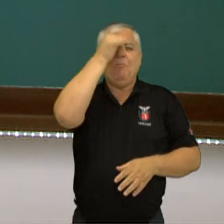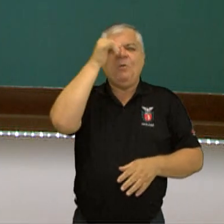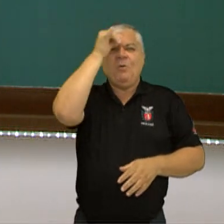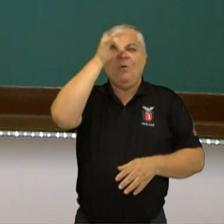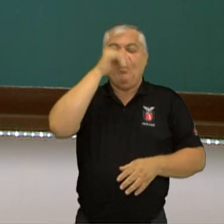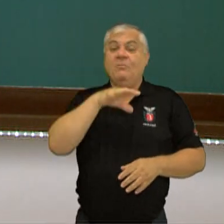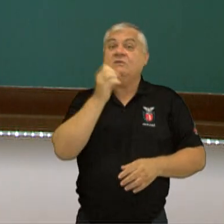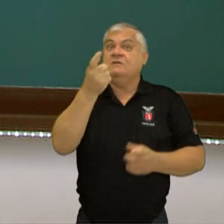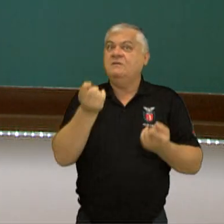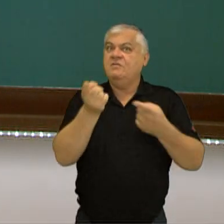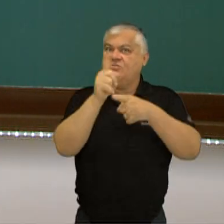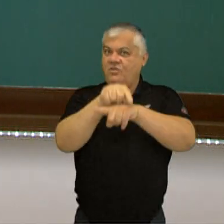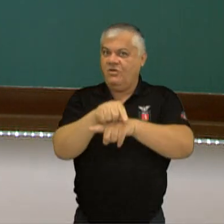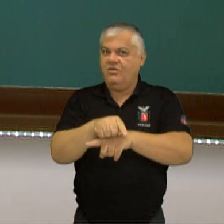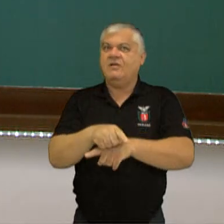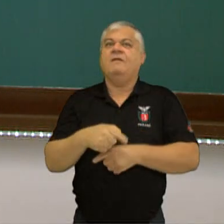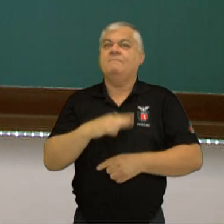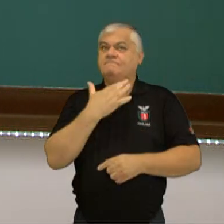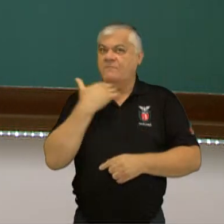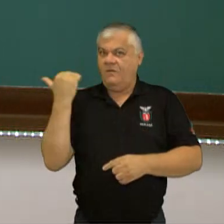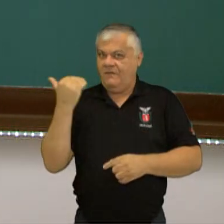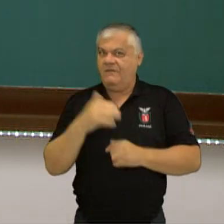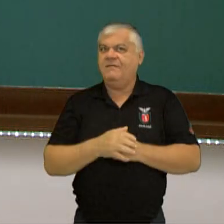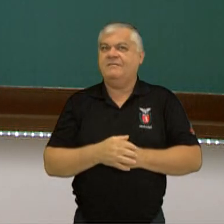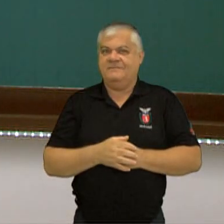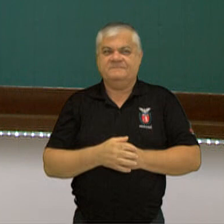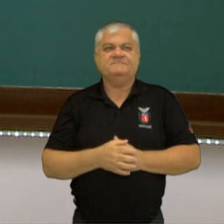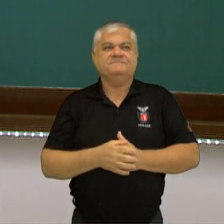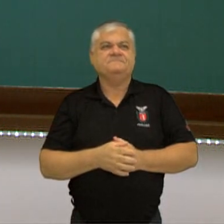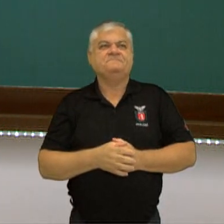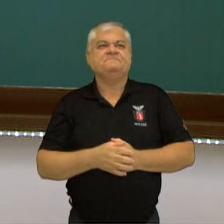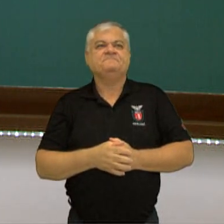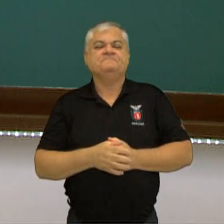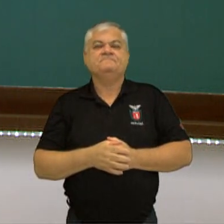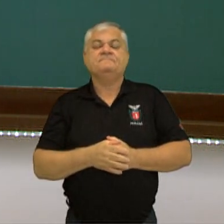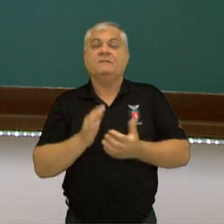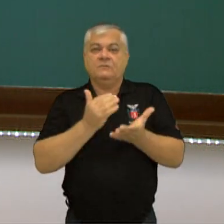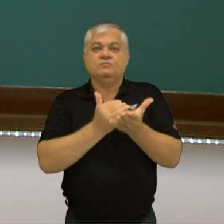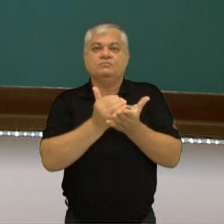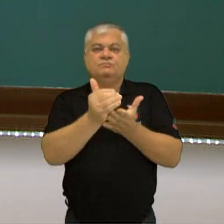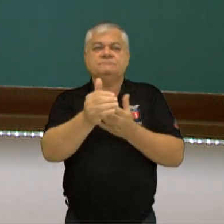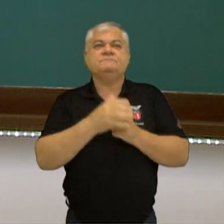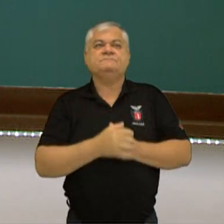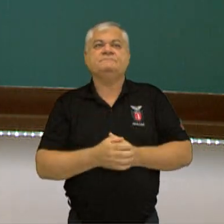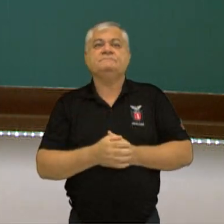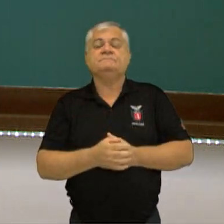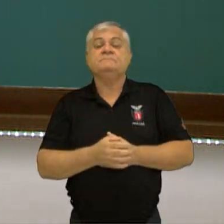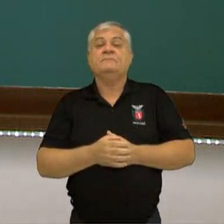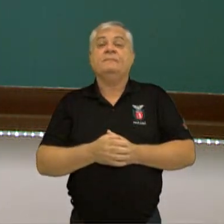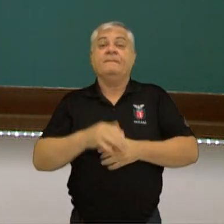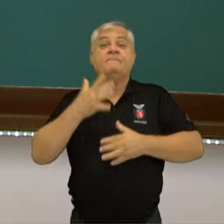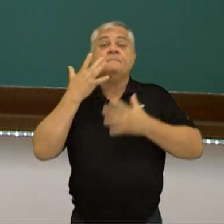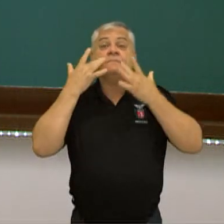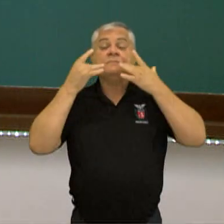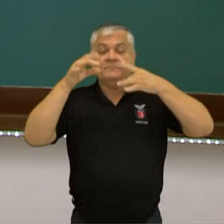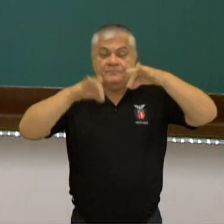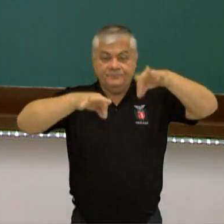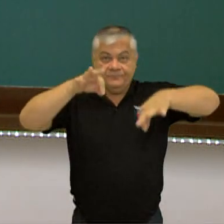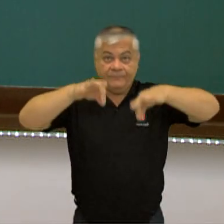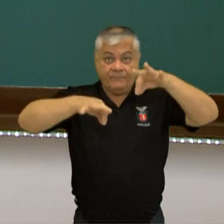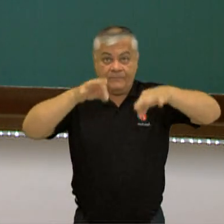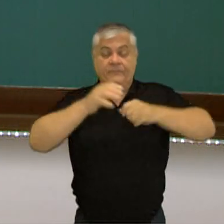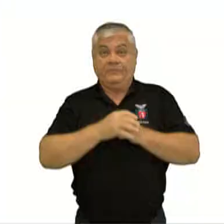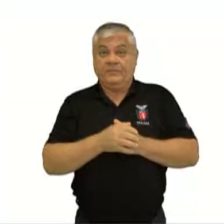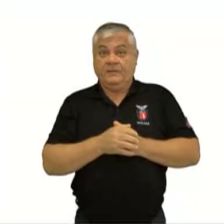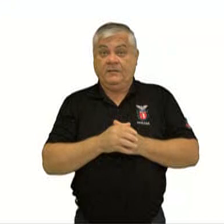fosse ao contrário, ó, ia para guilhotina. Então vamos lá, prosseguindo. O teatro renascimento, em relação ao teatro